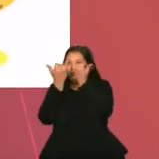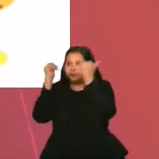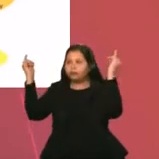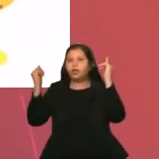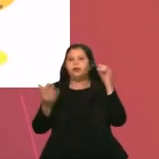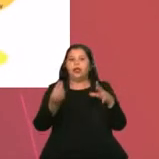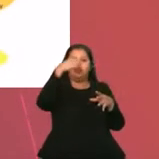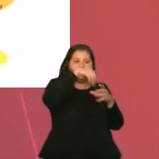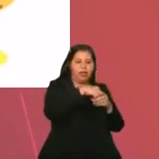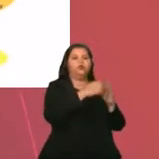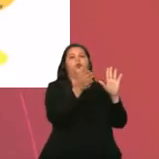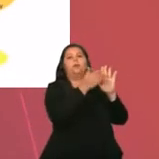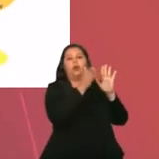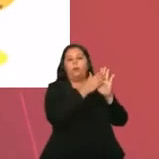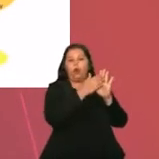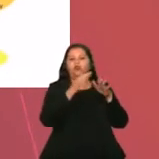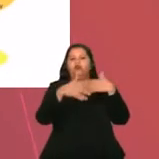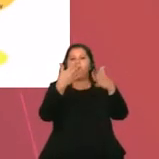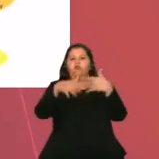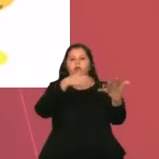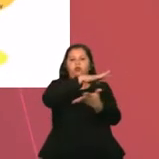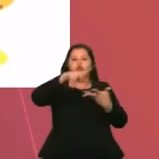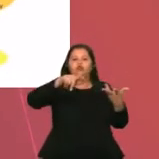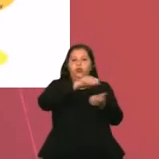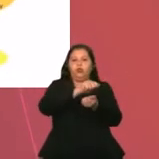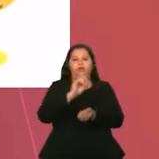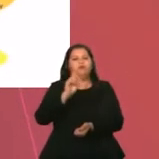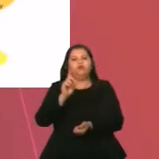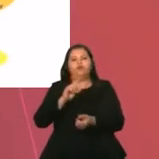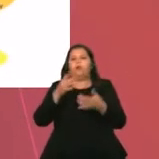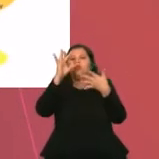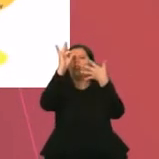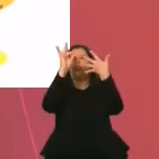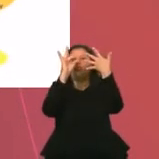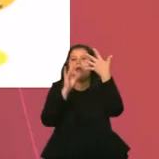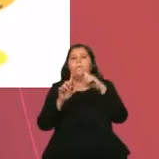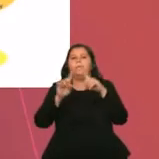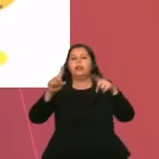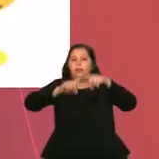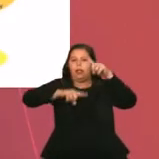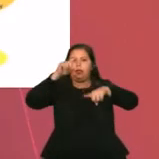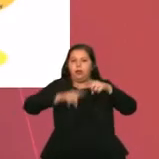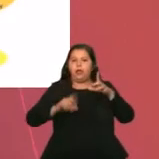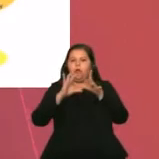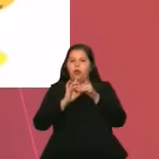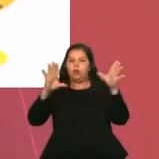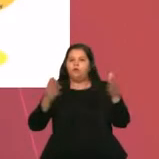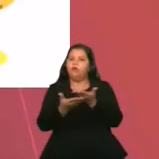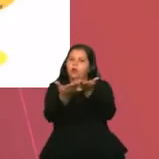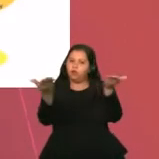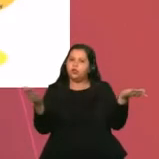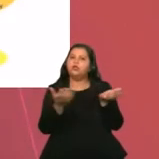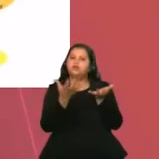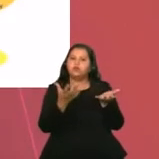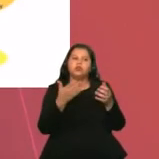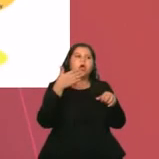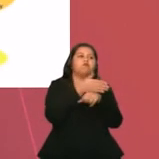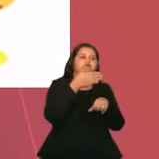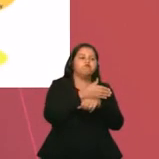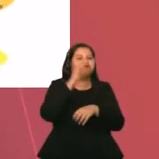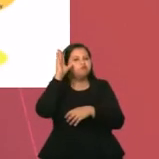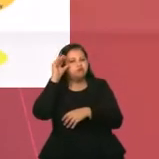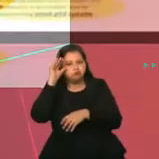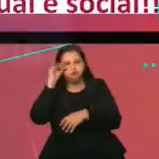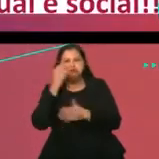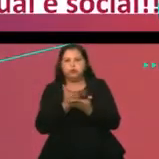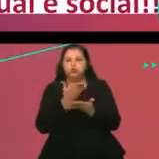objetivo volvimento sustentável Ok não não vamos entrar no dia à tarde mas esse material para ficar à disposição de vocês que se der quiser se debruçar